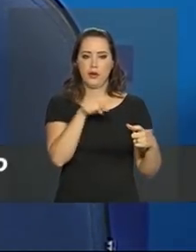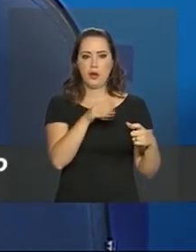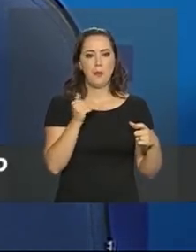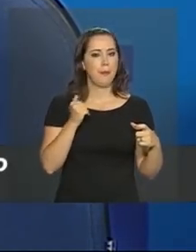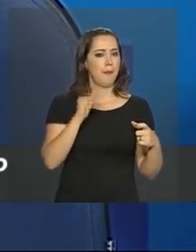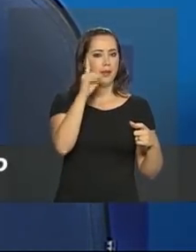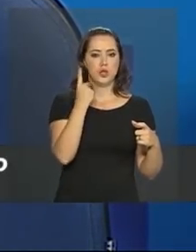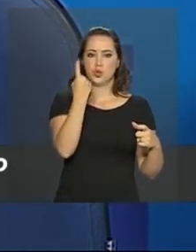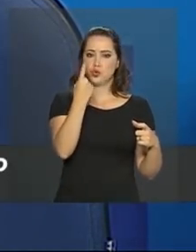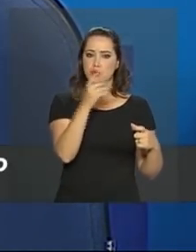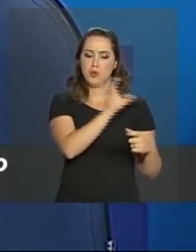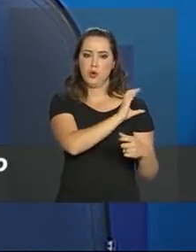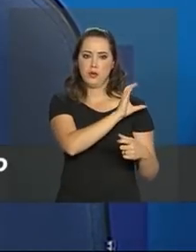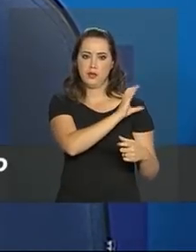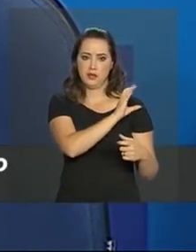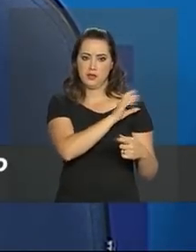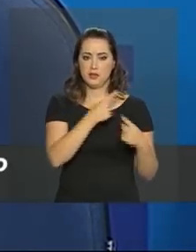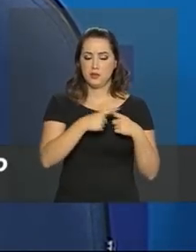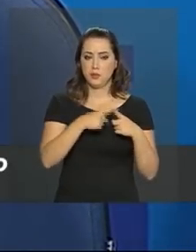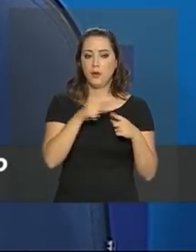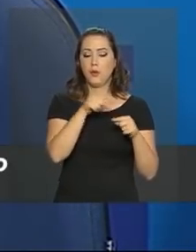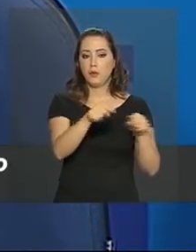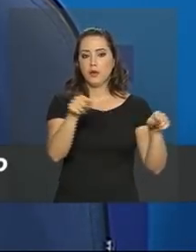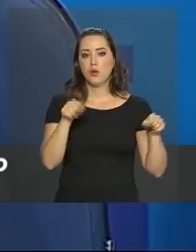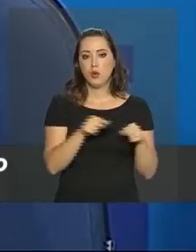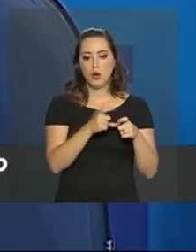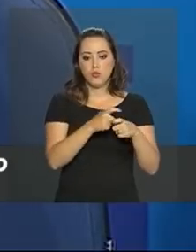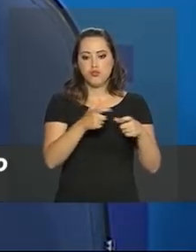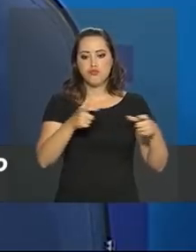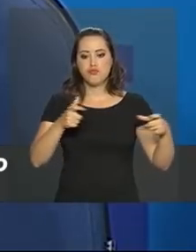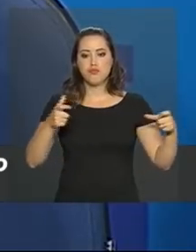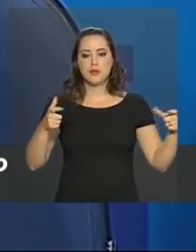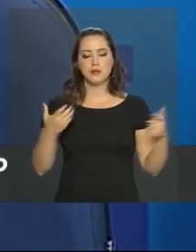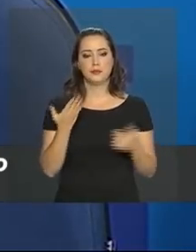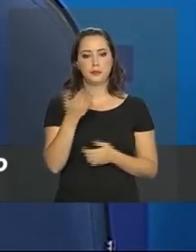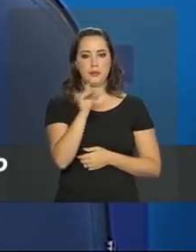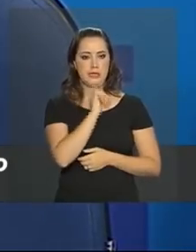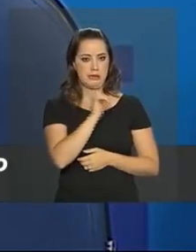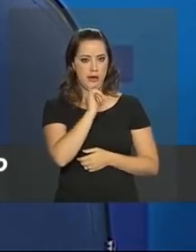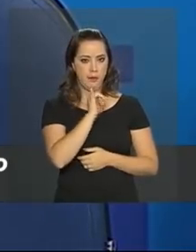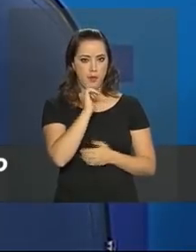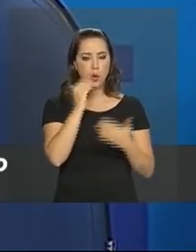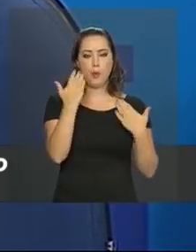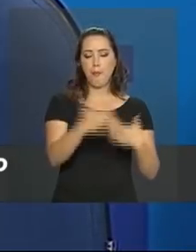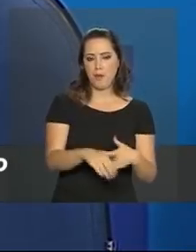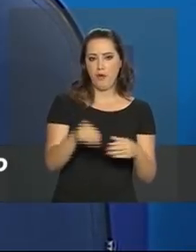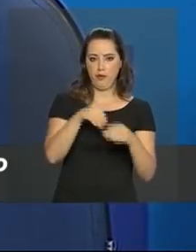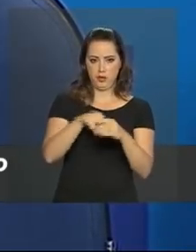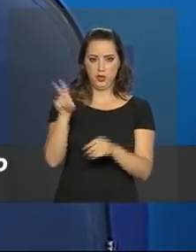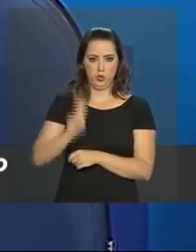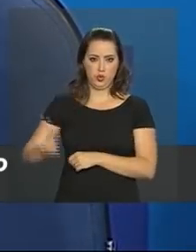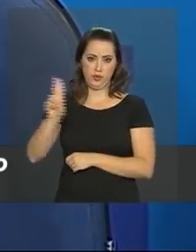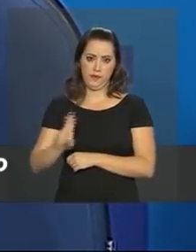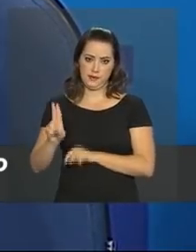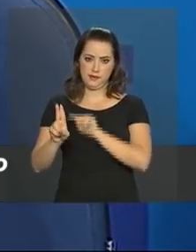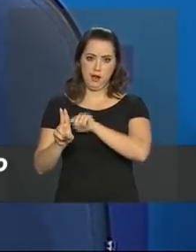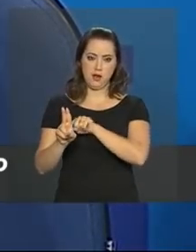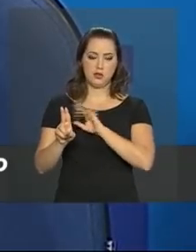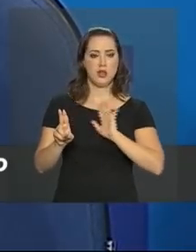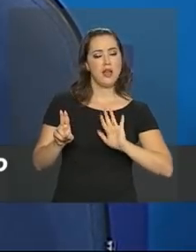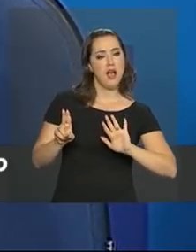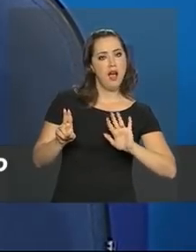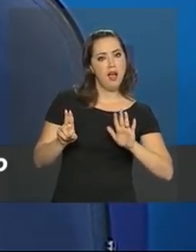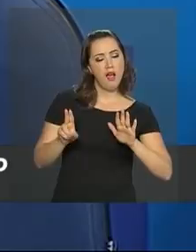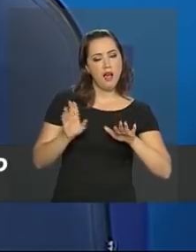mais de uma coordenação por se tratar de um espaço muito grande como por exemplo aplicação uma universidade nós temos dentro da